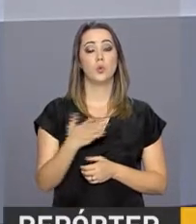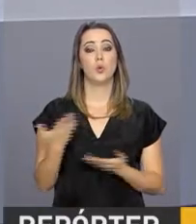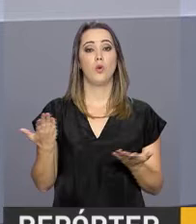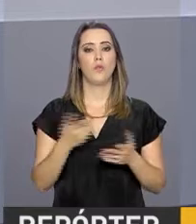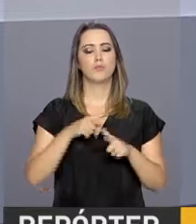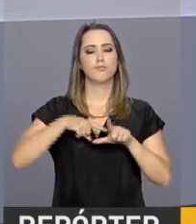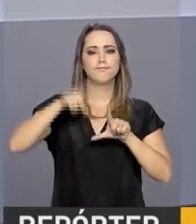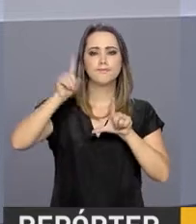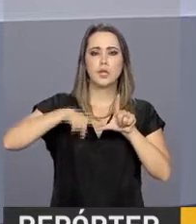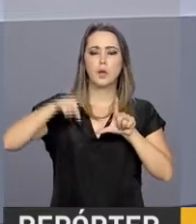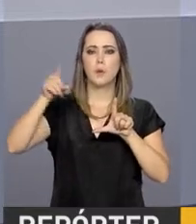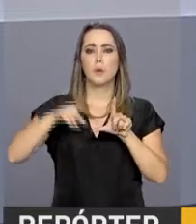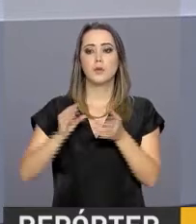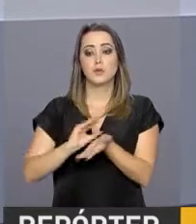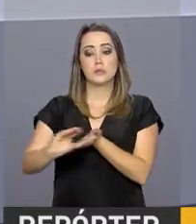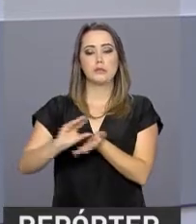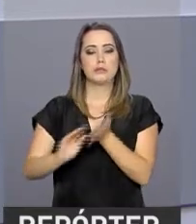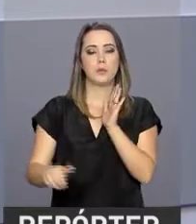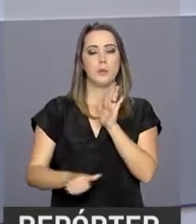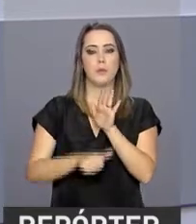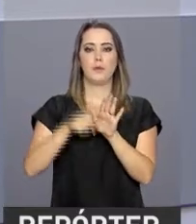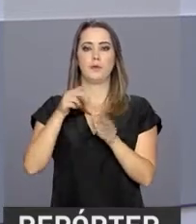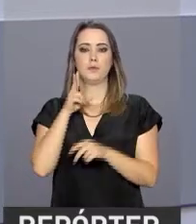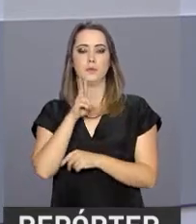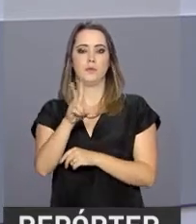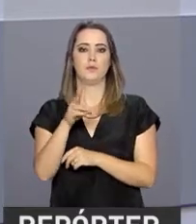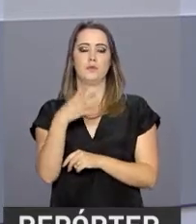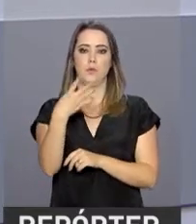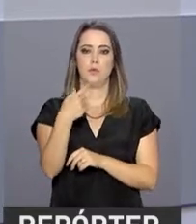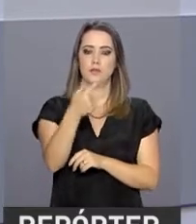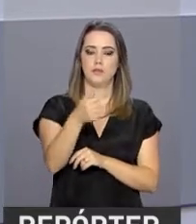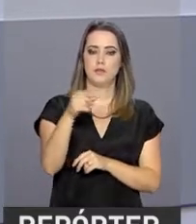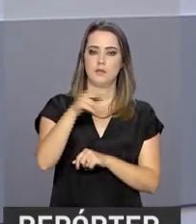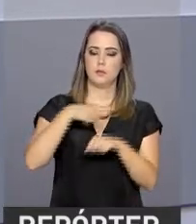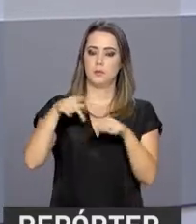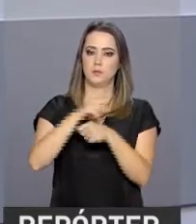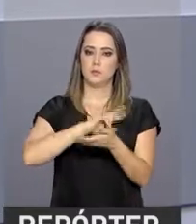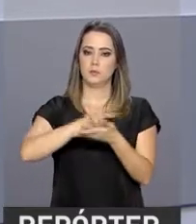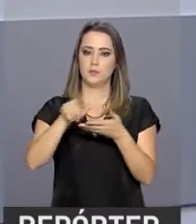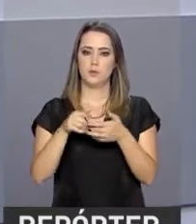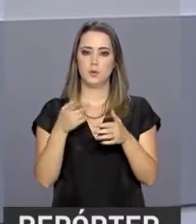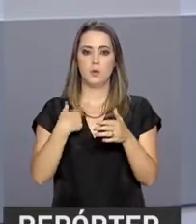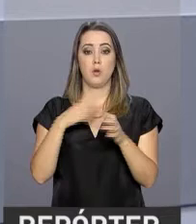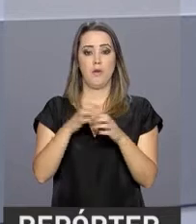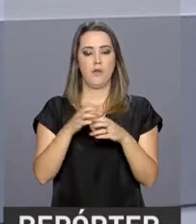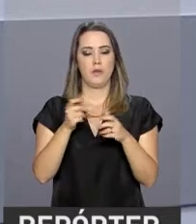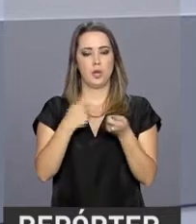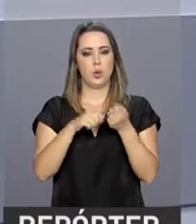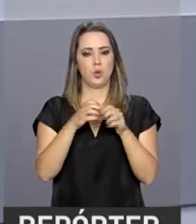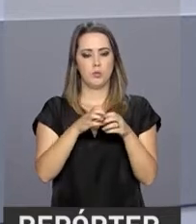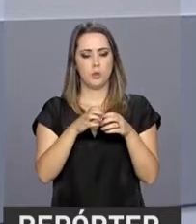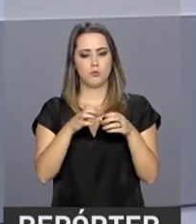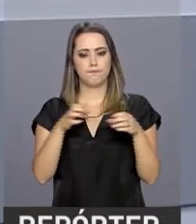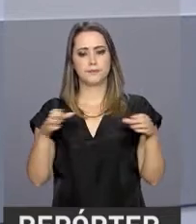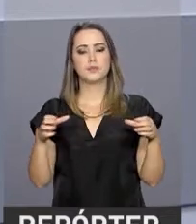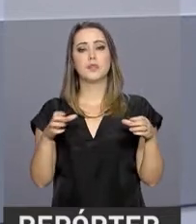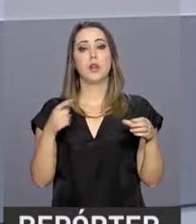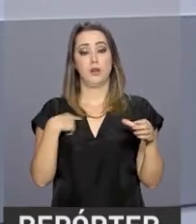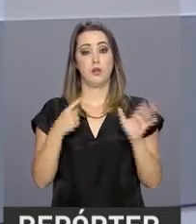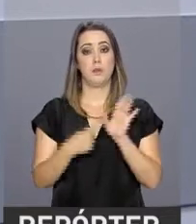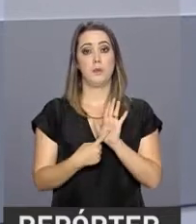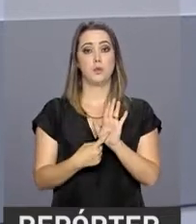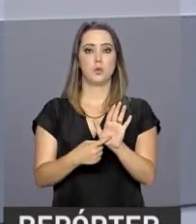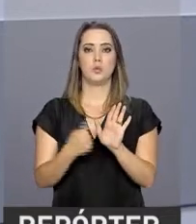para investimento que vai ser o primeiro a avaliar 47 países nas dimensões macroeconômicas além de apresentar o quadro